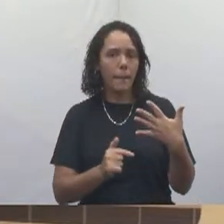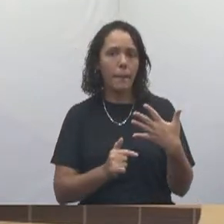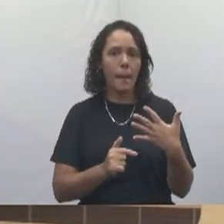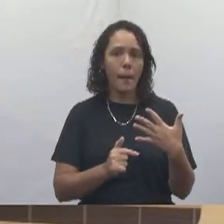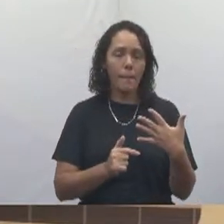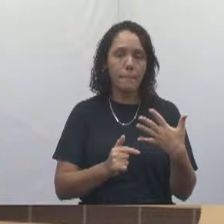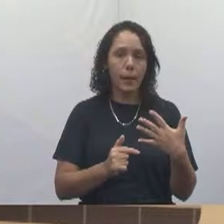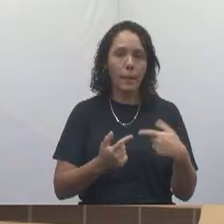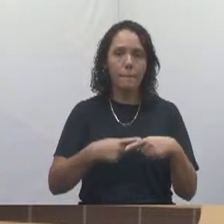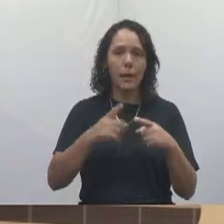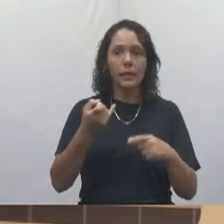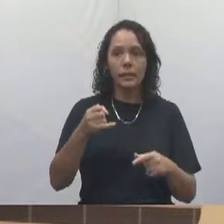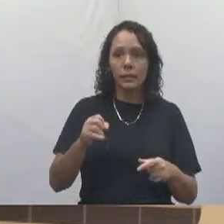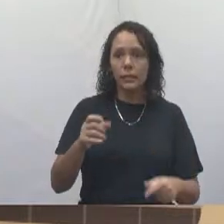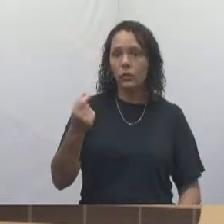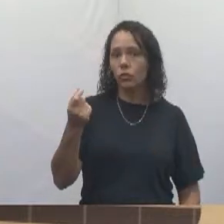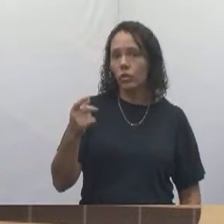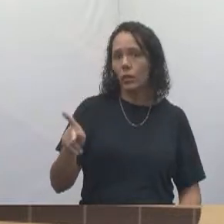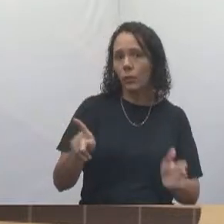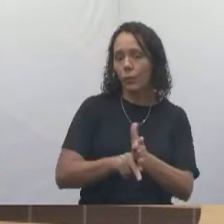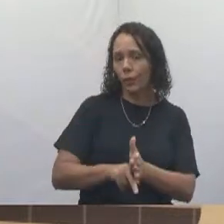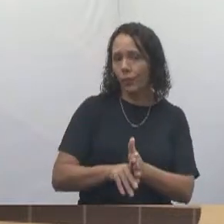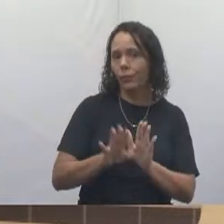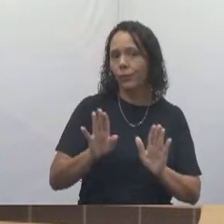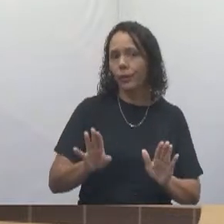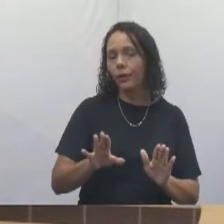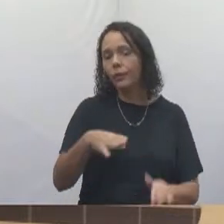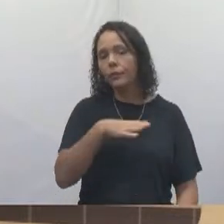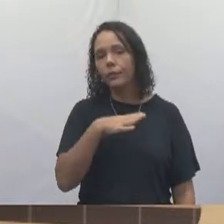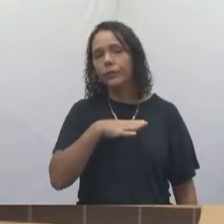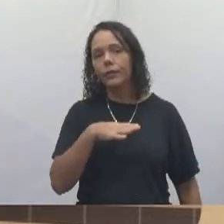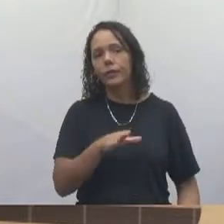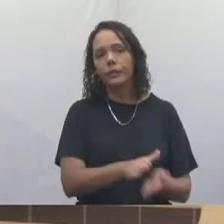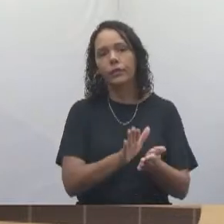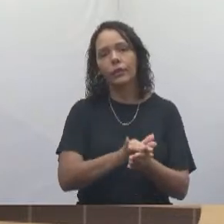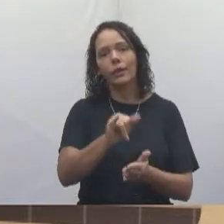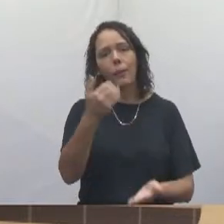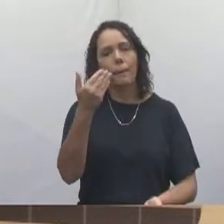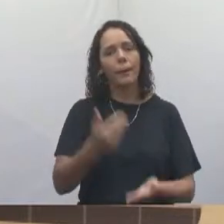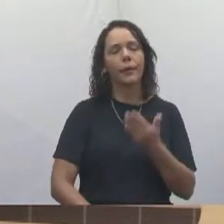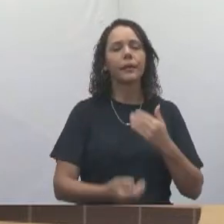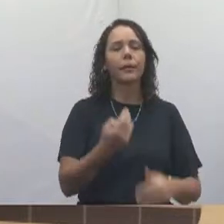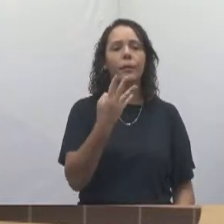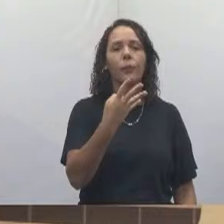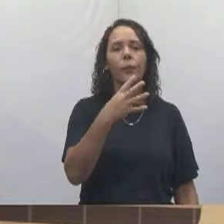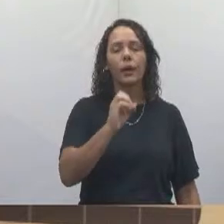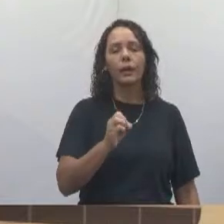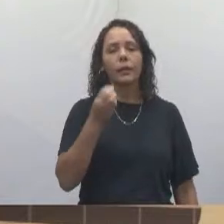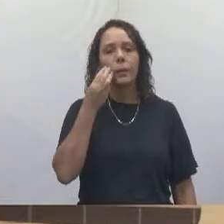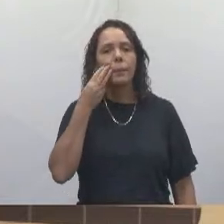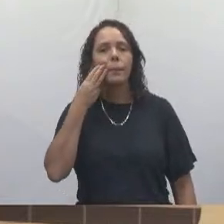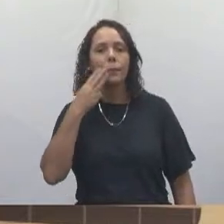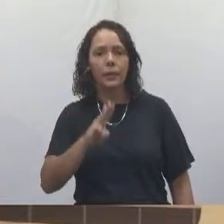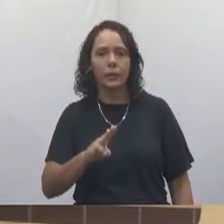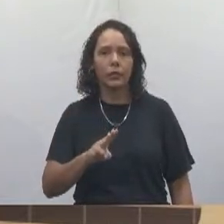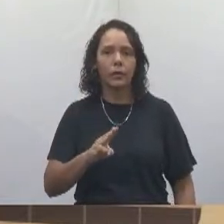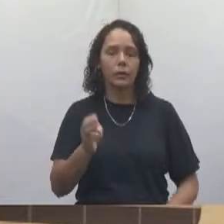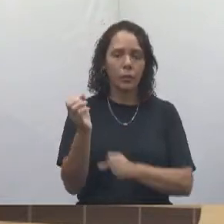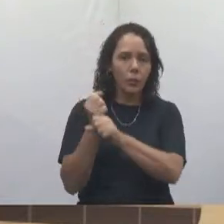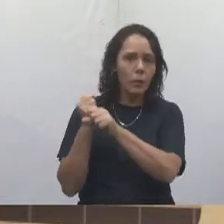tributo que é do município. Jacareí perdeu 40 milhões no ano passado de ICMS. 40 milhões em relação ao que recebeu